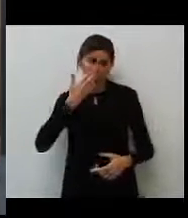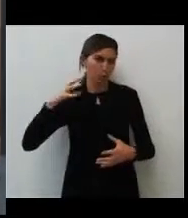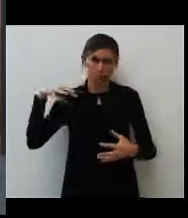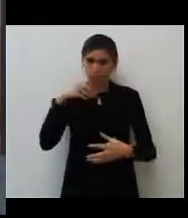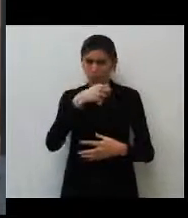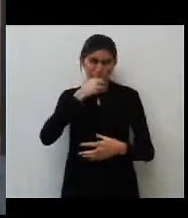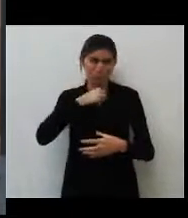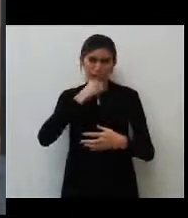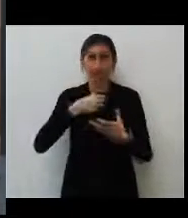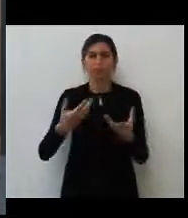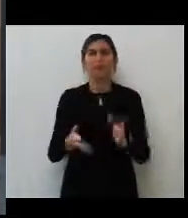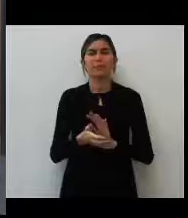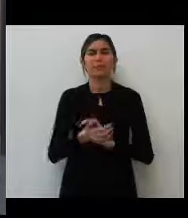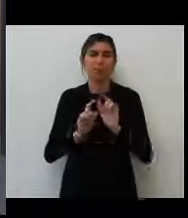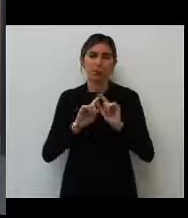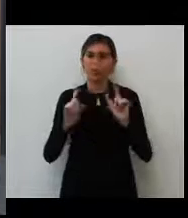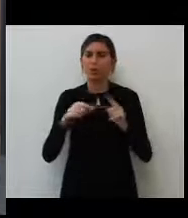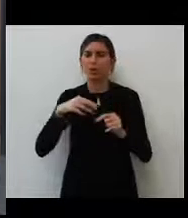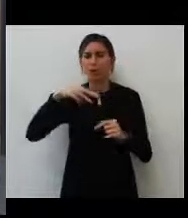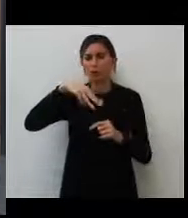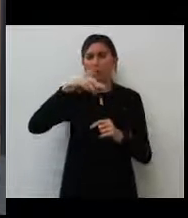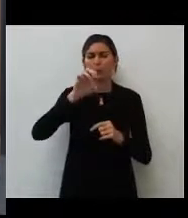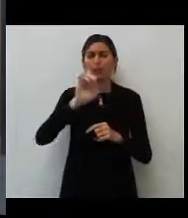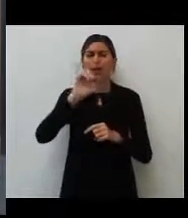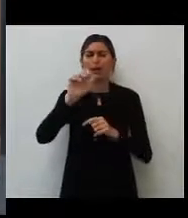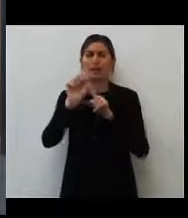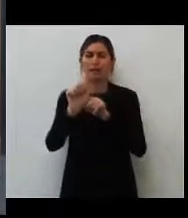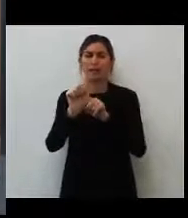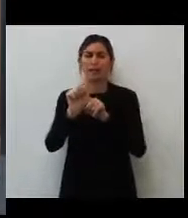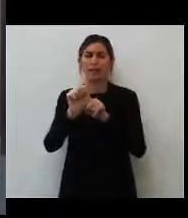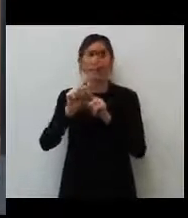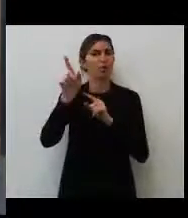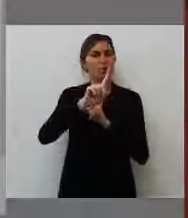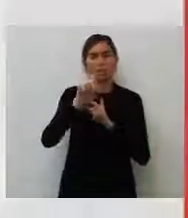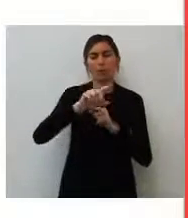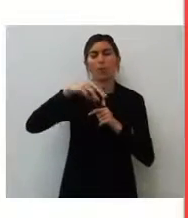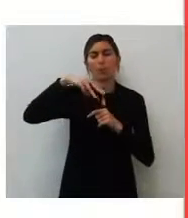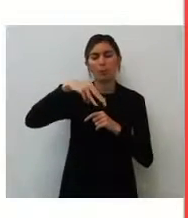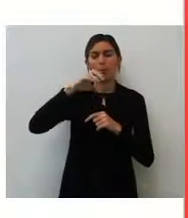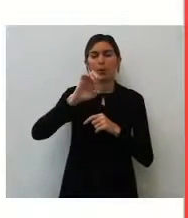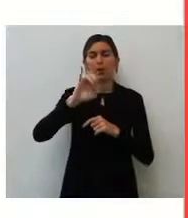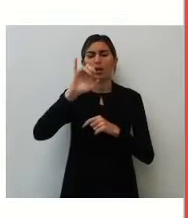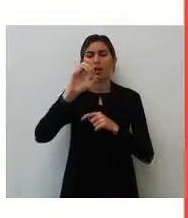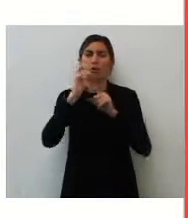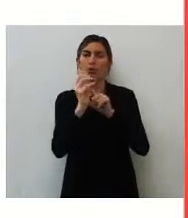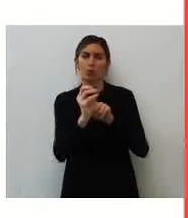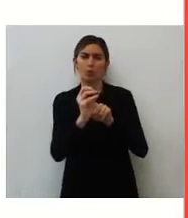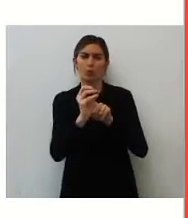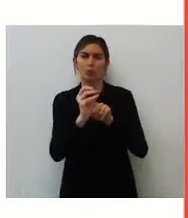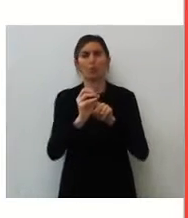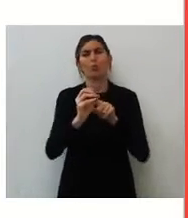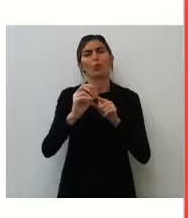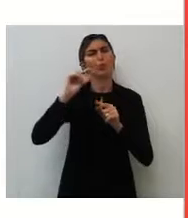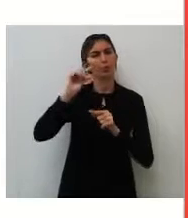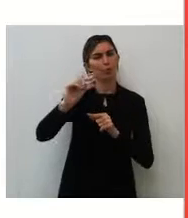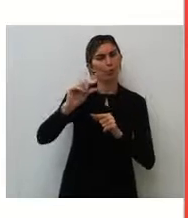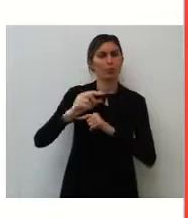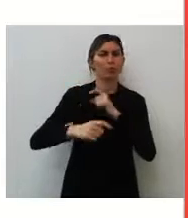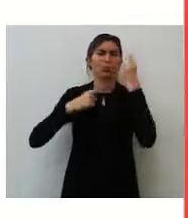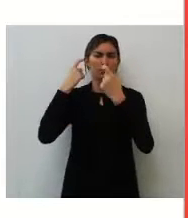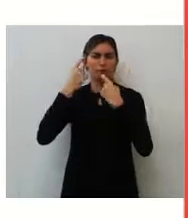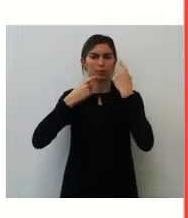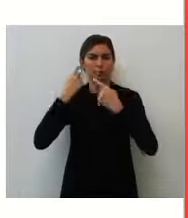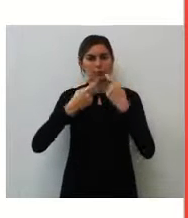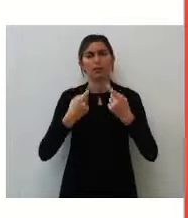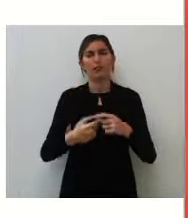né ela ficou no meio preocupada tá errado ela ficou meio preocupada tá ela ficou um pouco